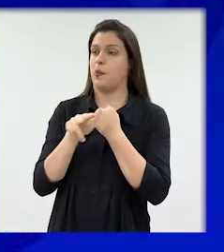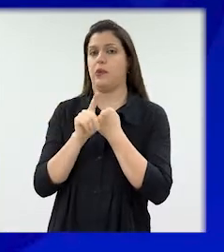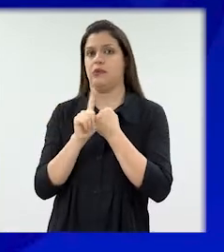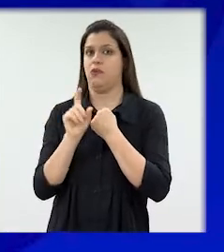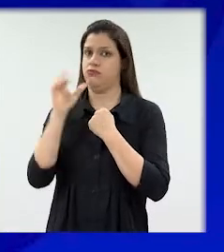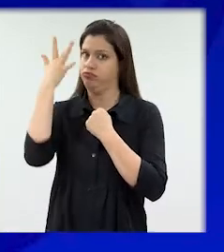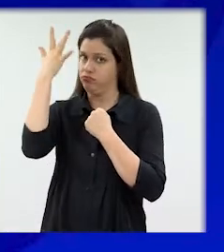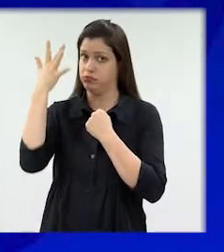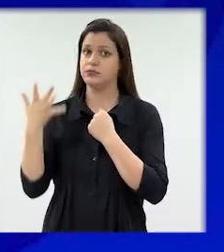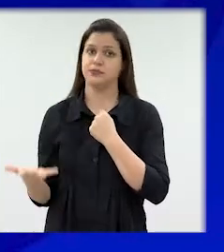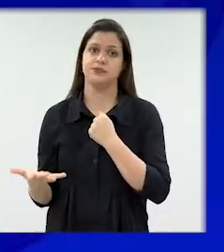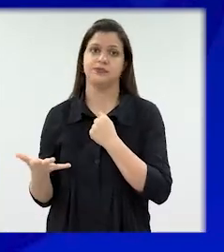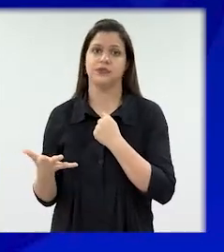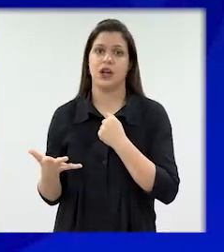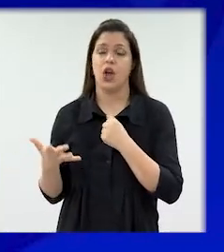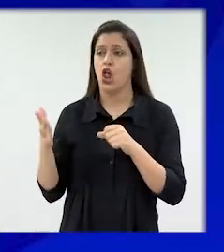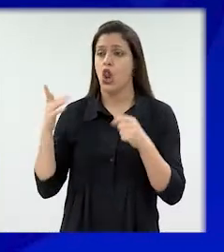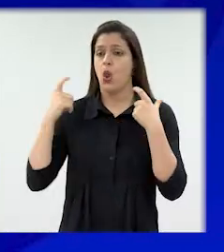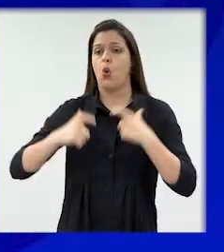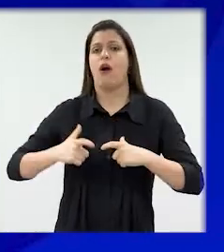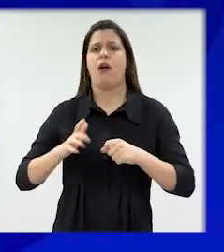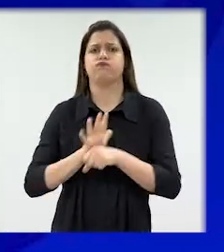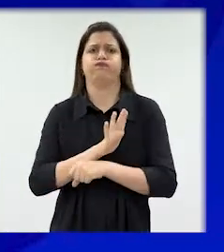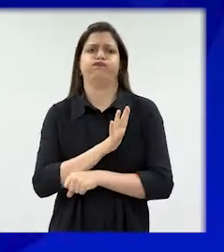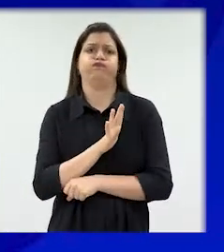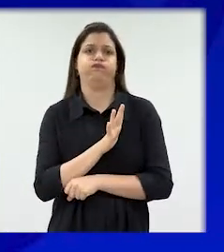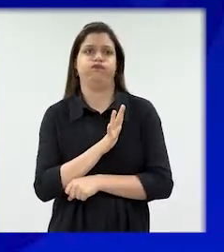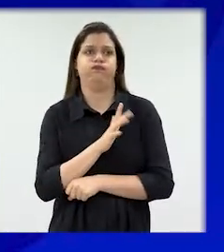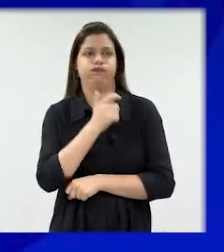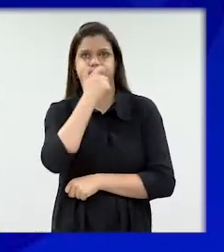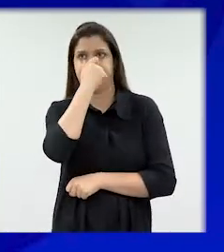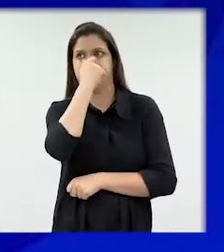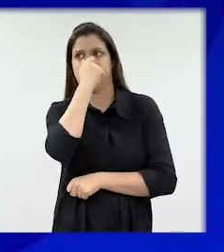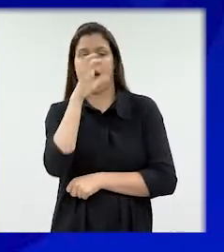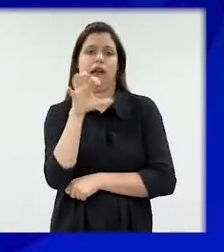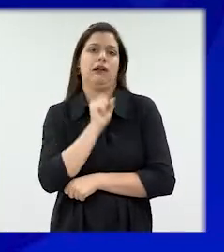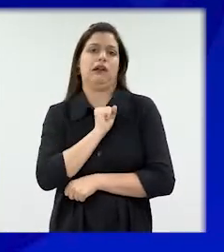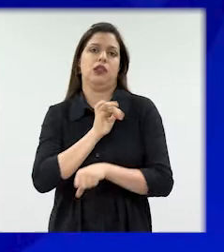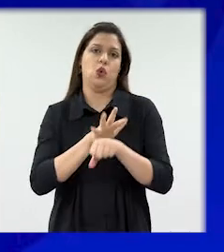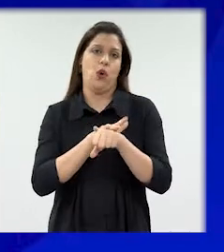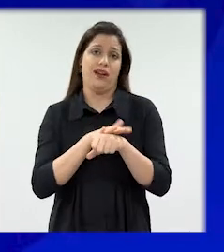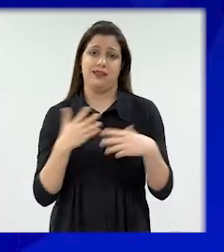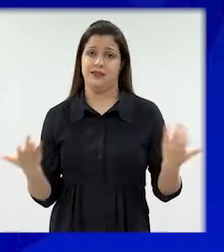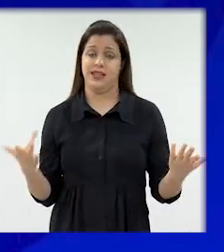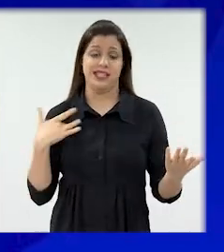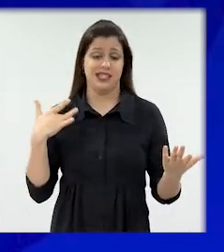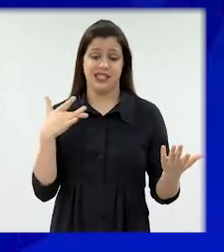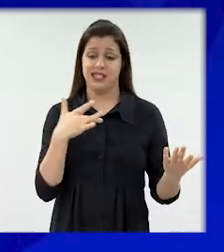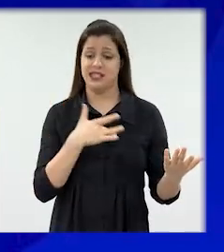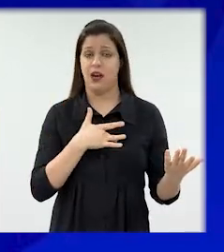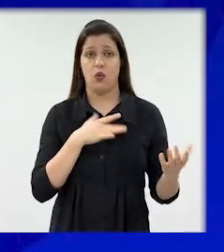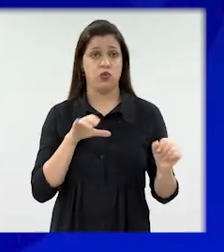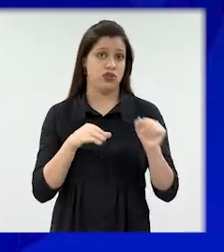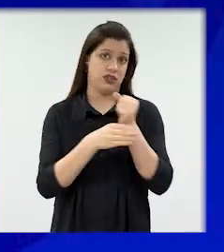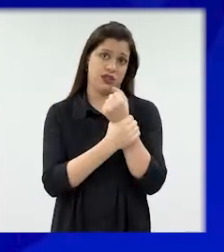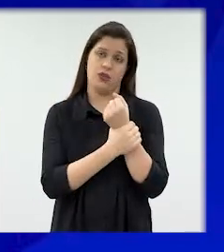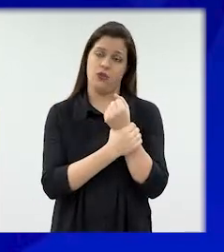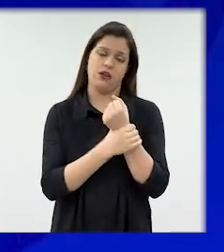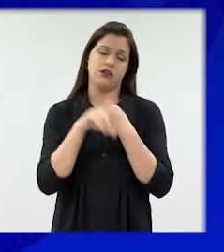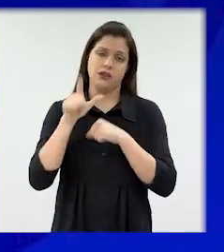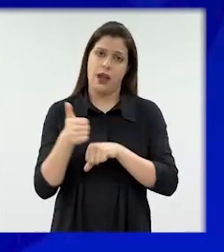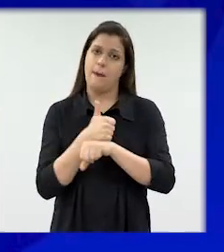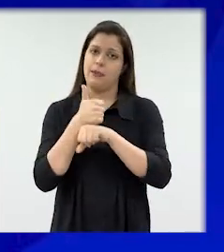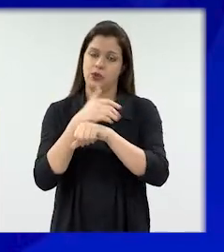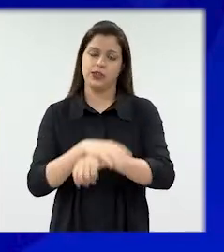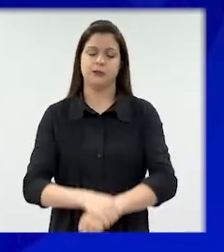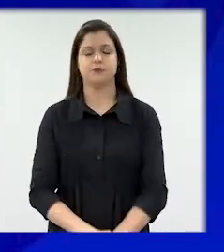o eleitor não vá a um lugar tumultuado onde possa contrair esse vírus. Então, a saúde e a segurança do eleitor é